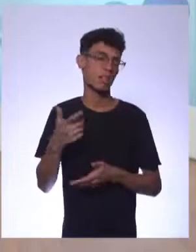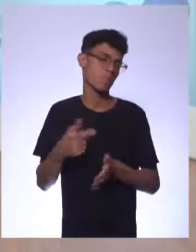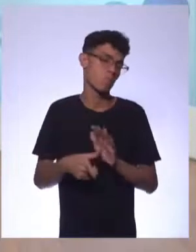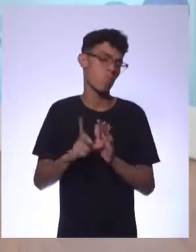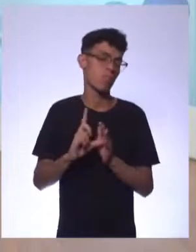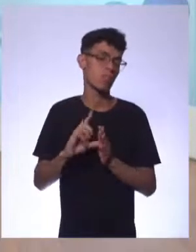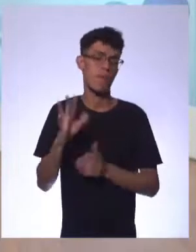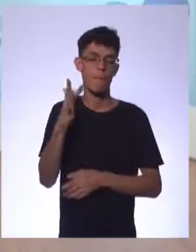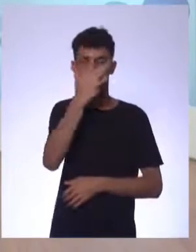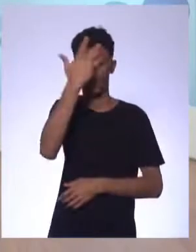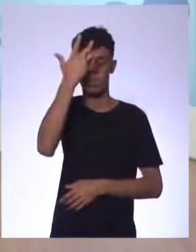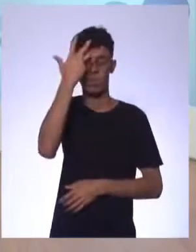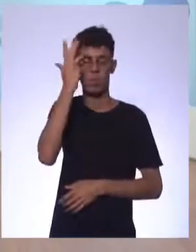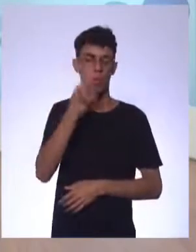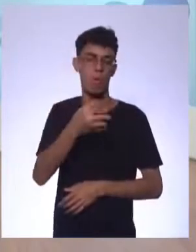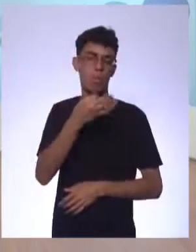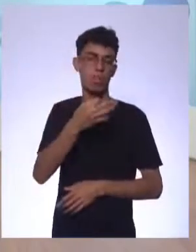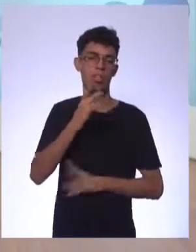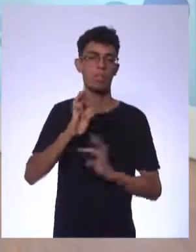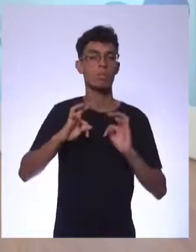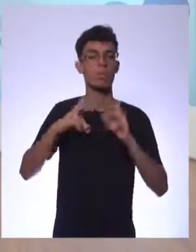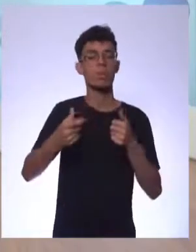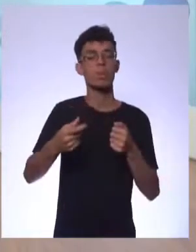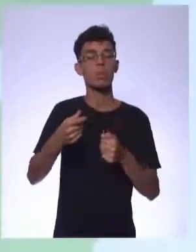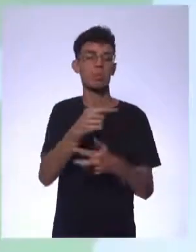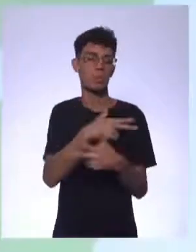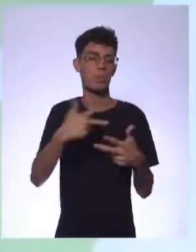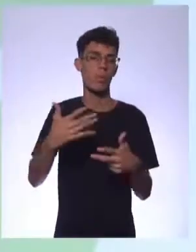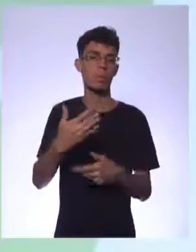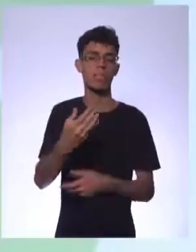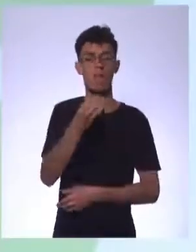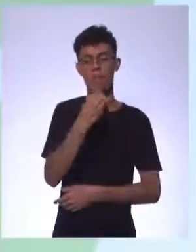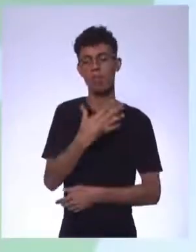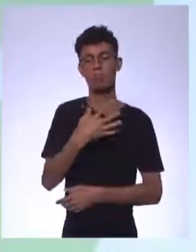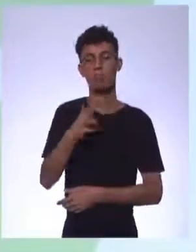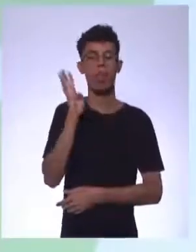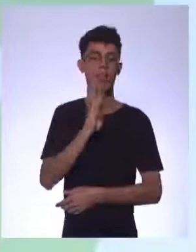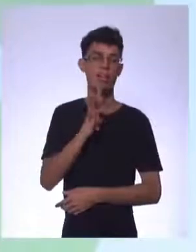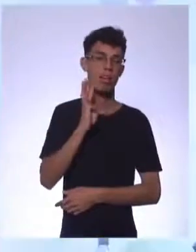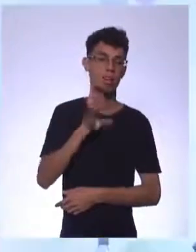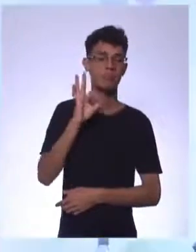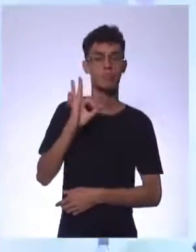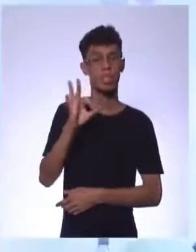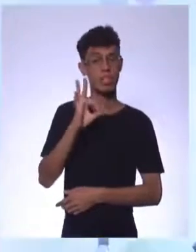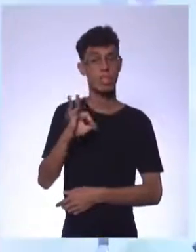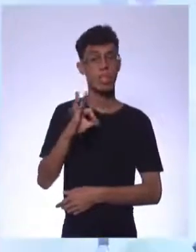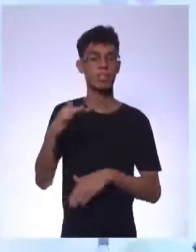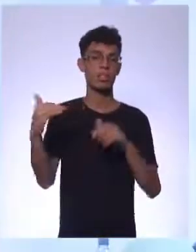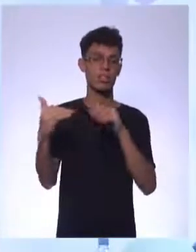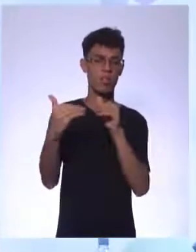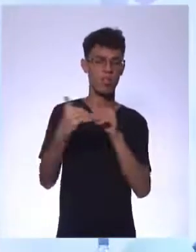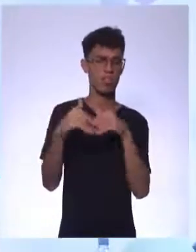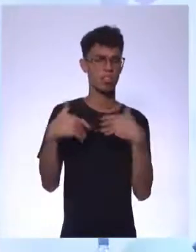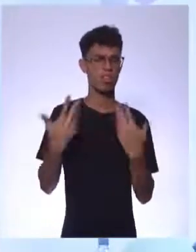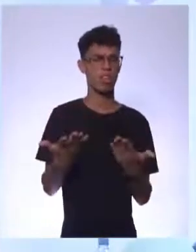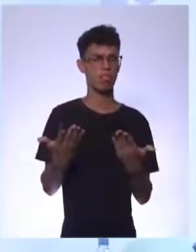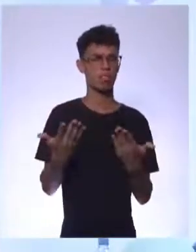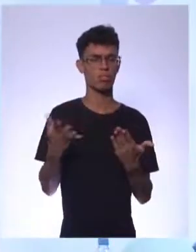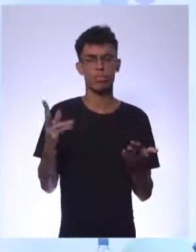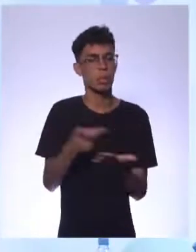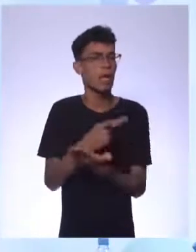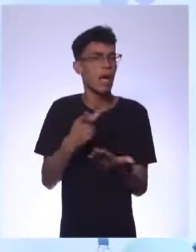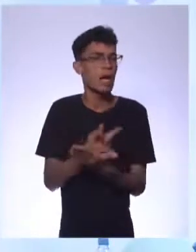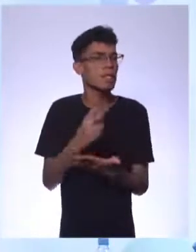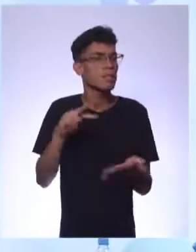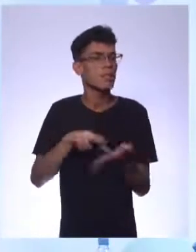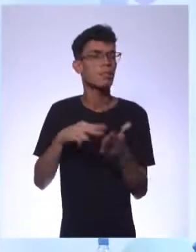Aquela que sempre, que legal, que bom, então, você está certo. Você está falando toda hora, estão concordando sempre com você? Peraí, tem alguma coisa errada. Tem alguma coisa errada. Então,